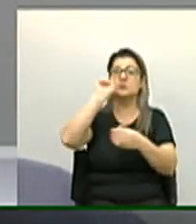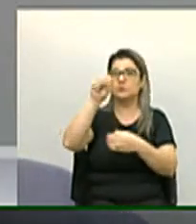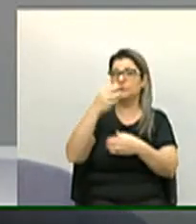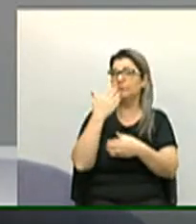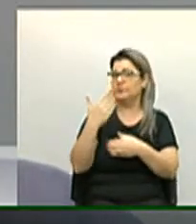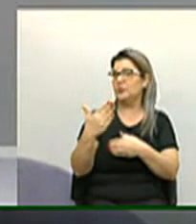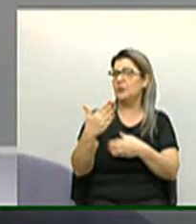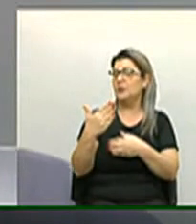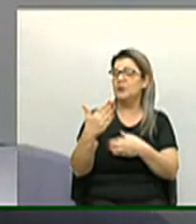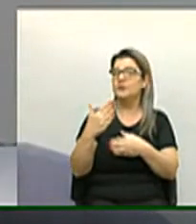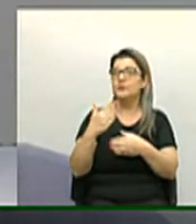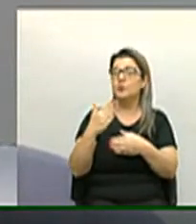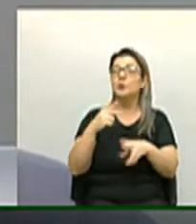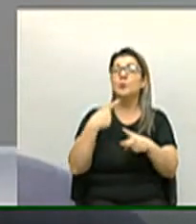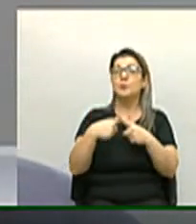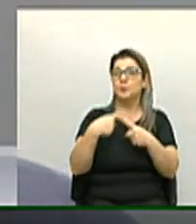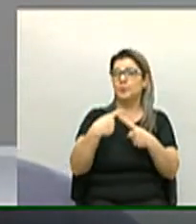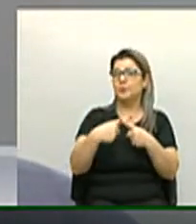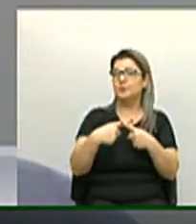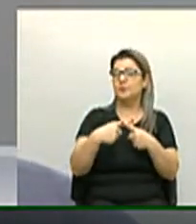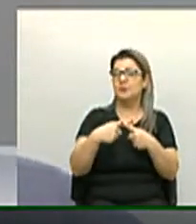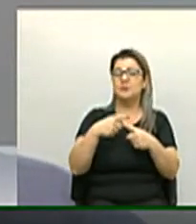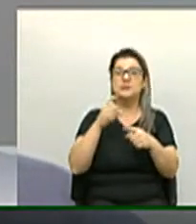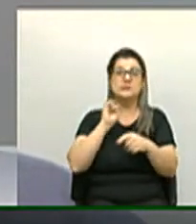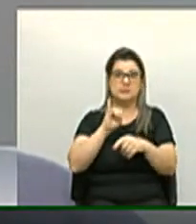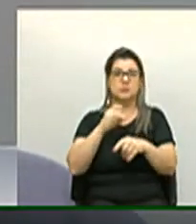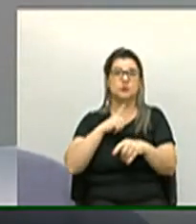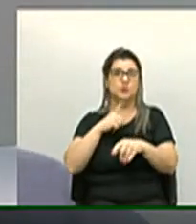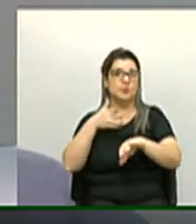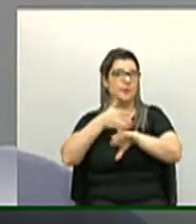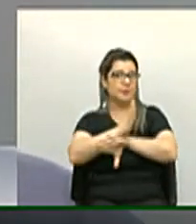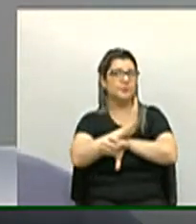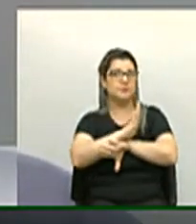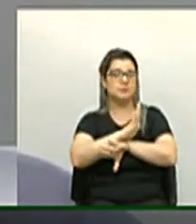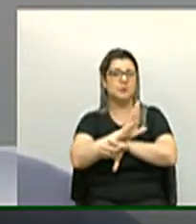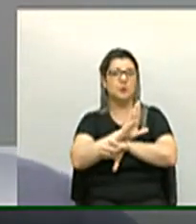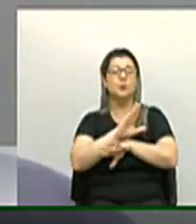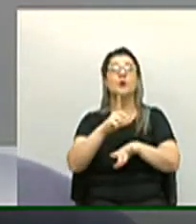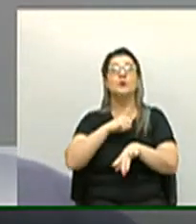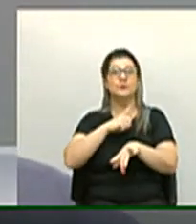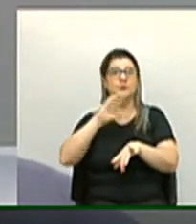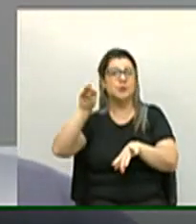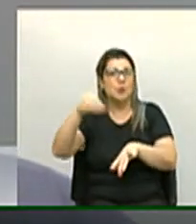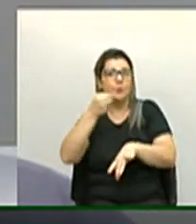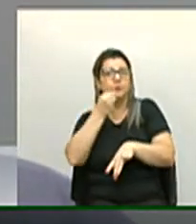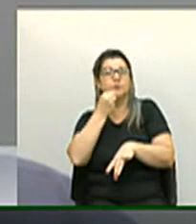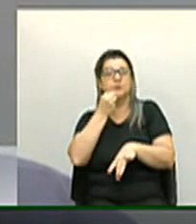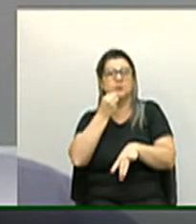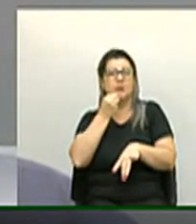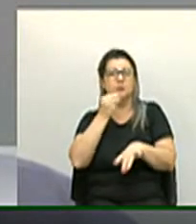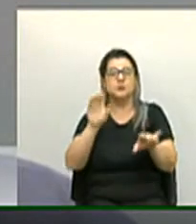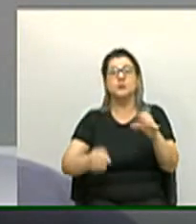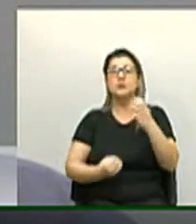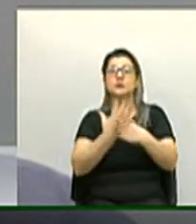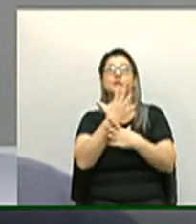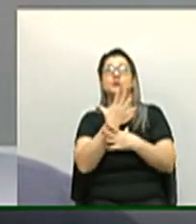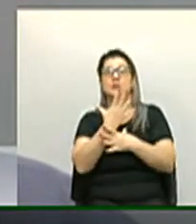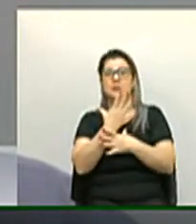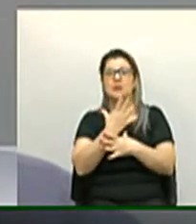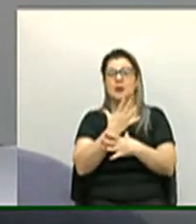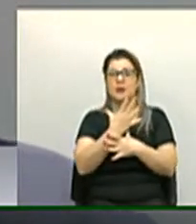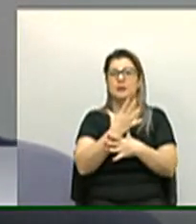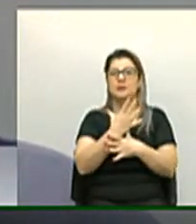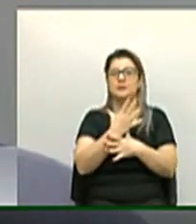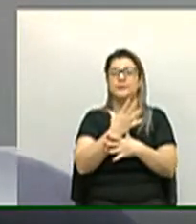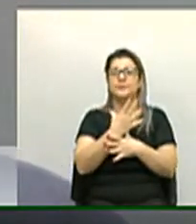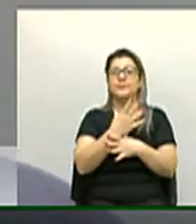porque com essa aprovação vai oportunizar a criação de infraestrutura, já que lá